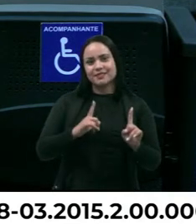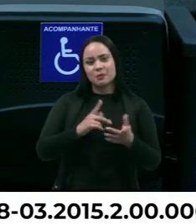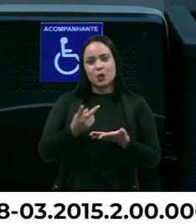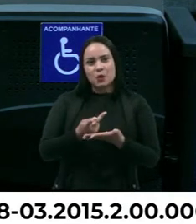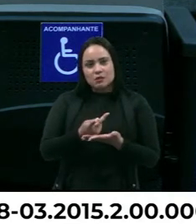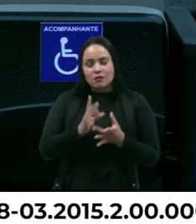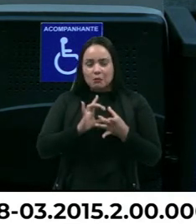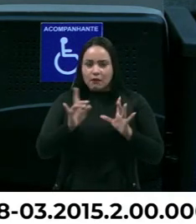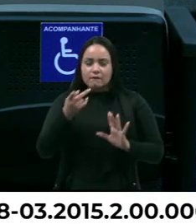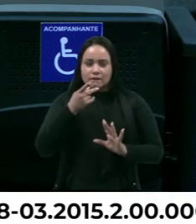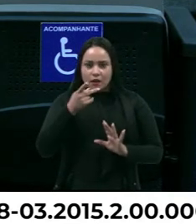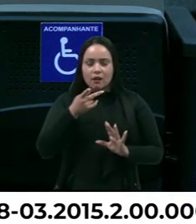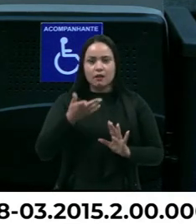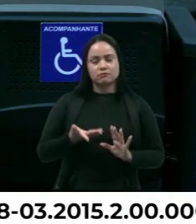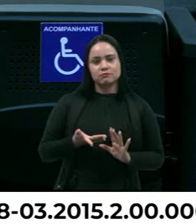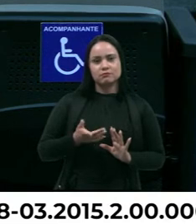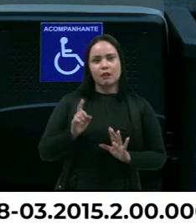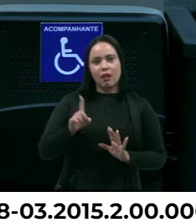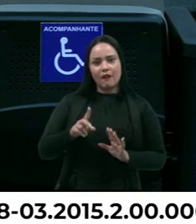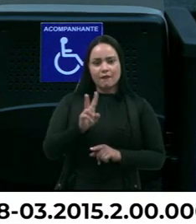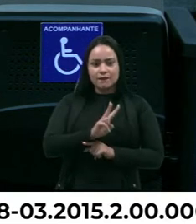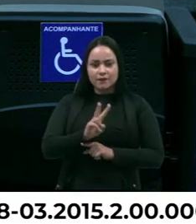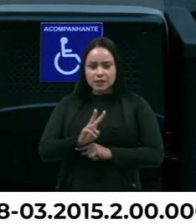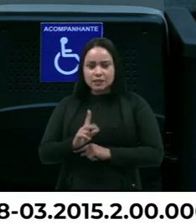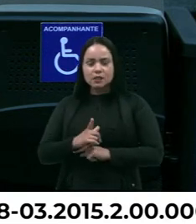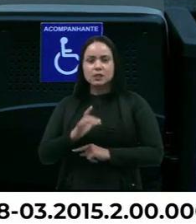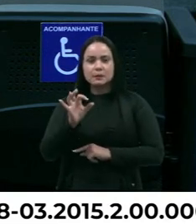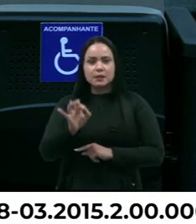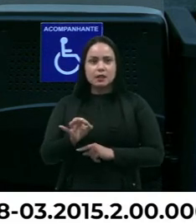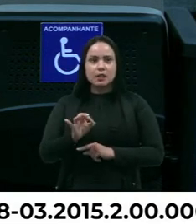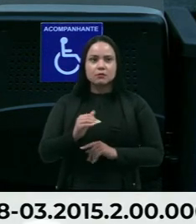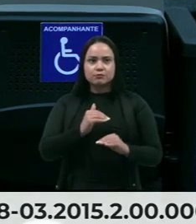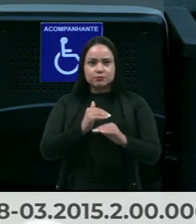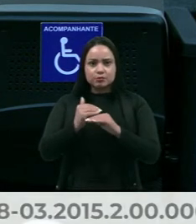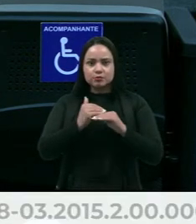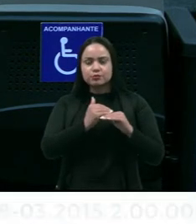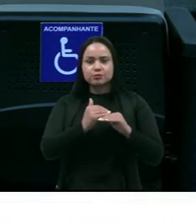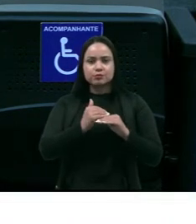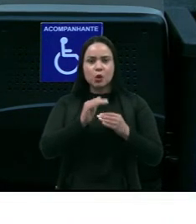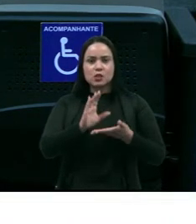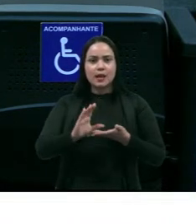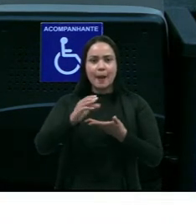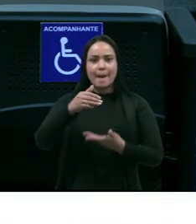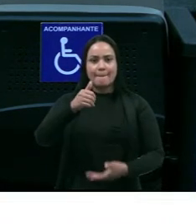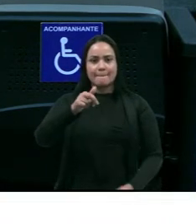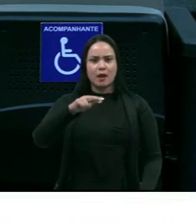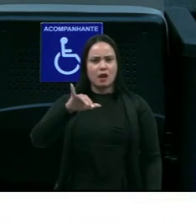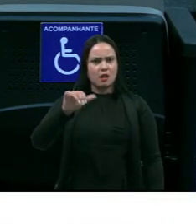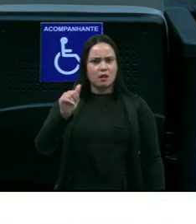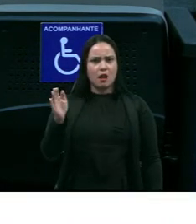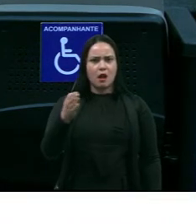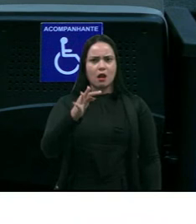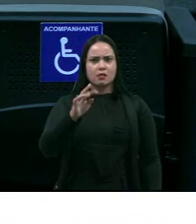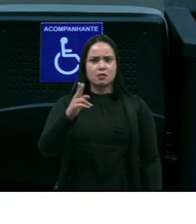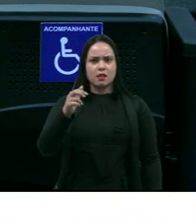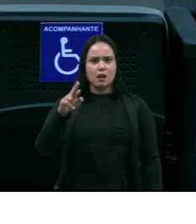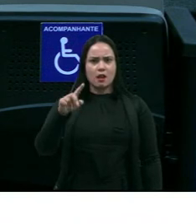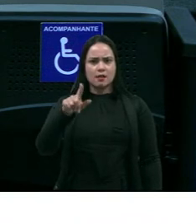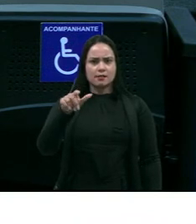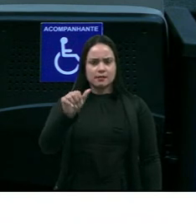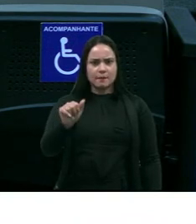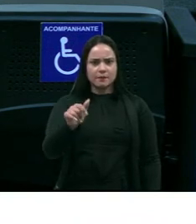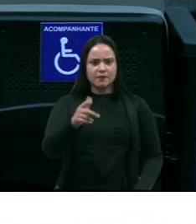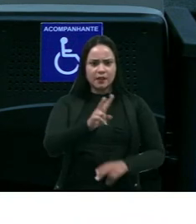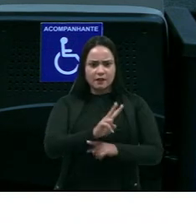fala, é uma revisão disciplinar que foi julgada monocraticamente pela conselheira Maria Tereza Willi. E, assim, a revisão